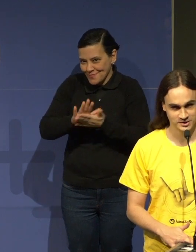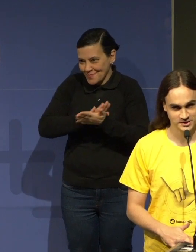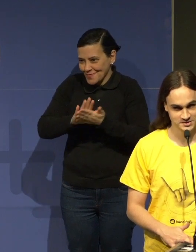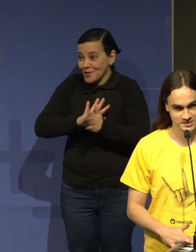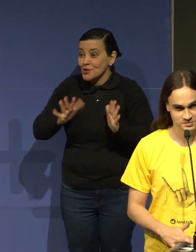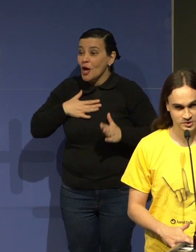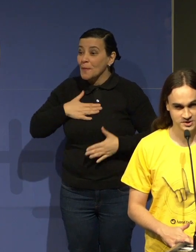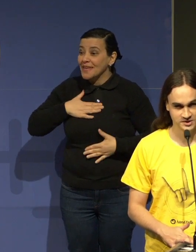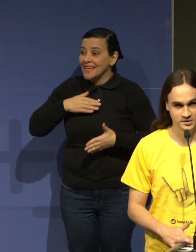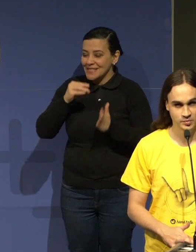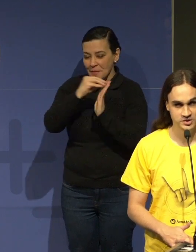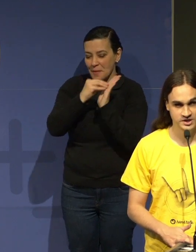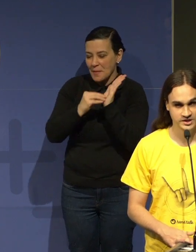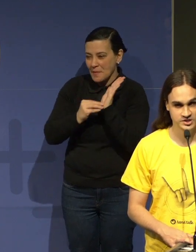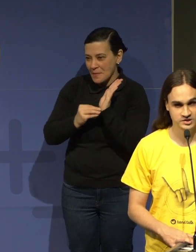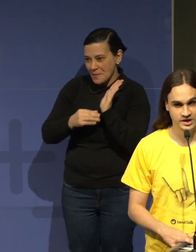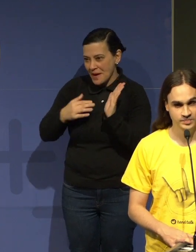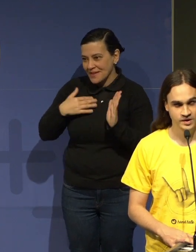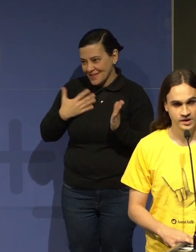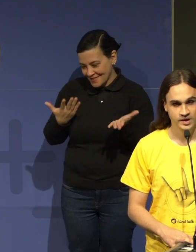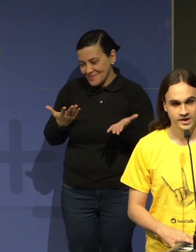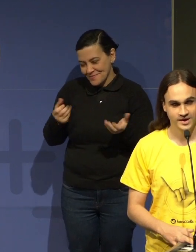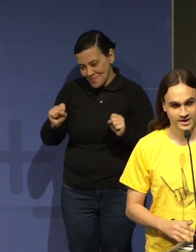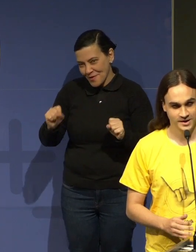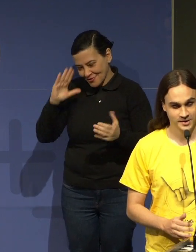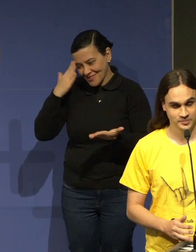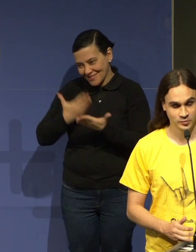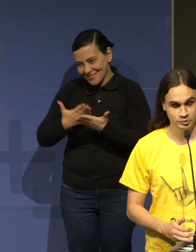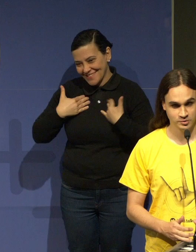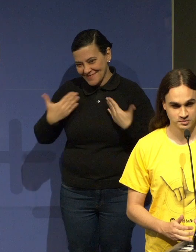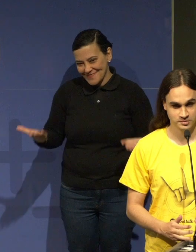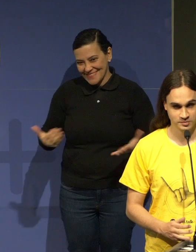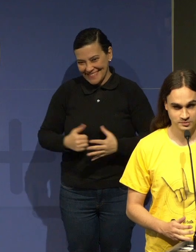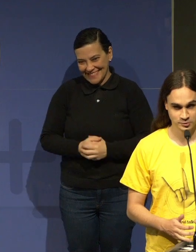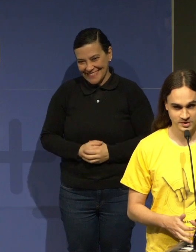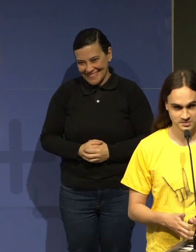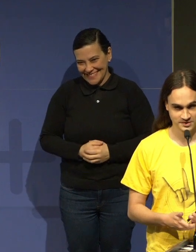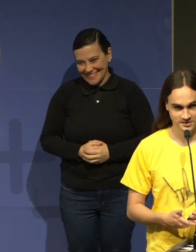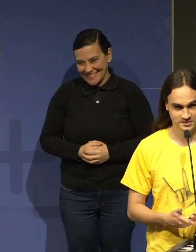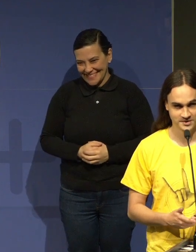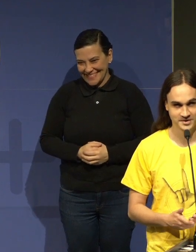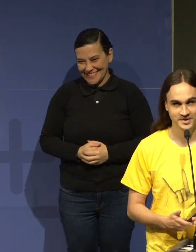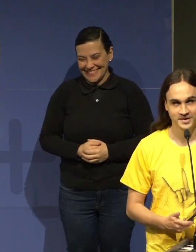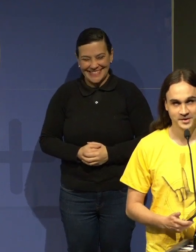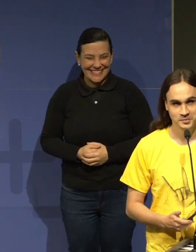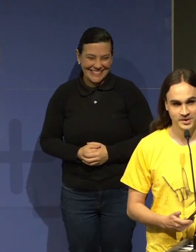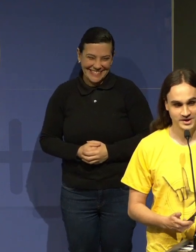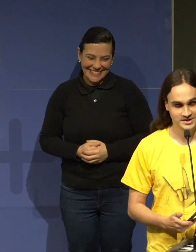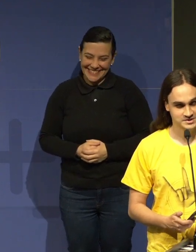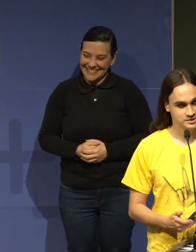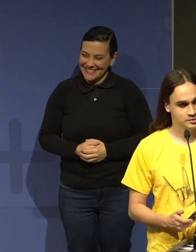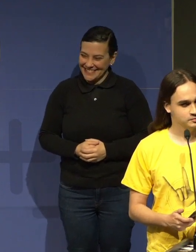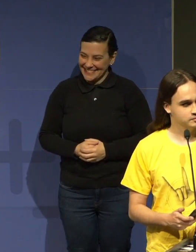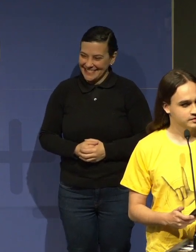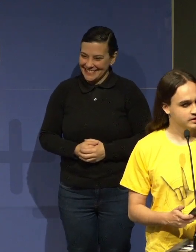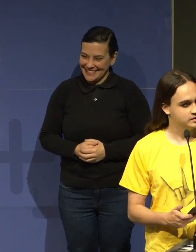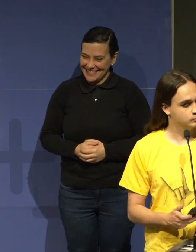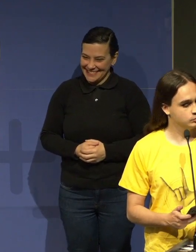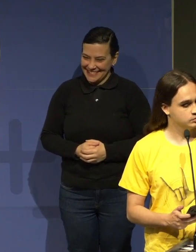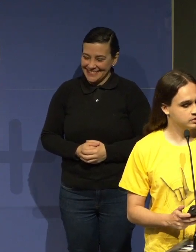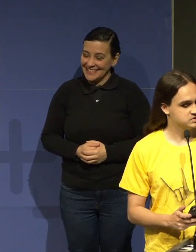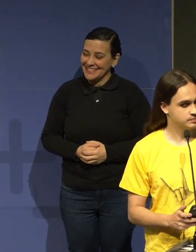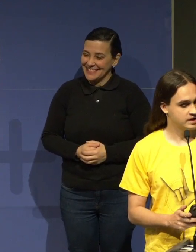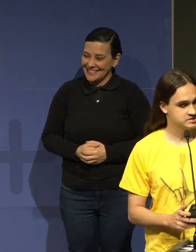minhas notas. Vocês podem acreditar. Segura um celular nas mãos. Ou não, tudo bem. Mas, então,